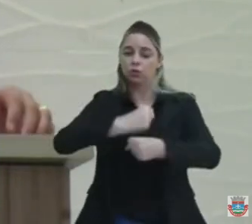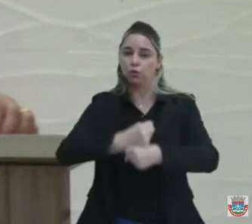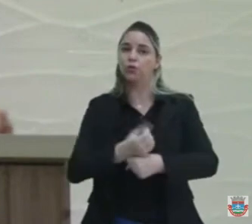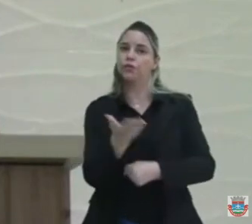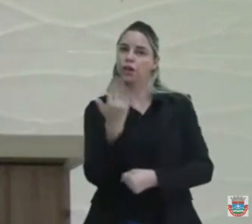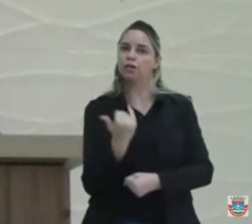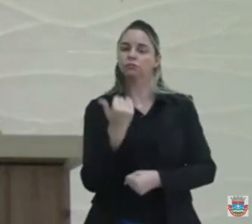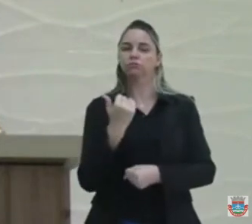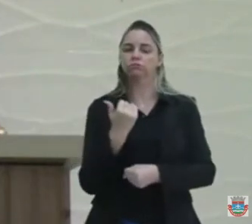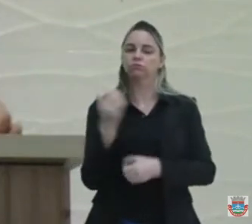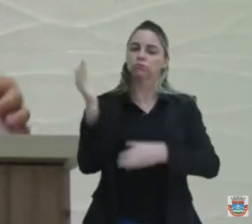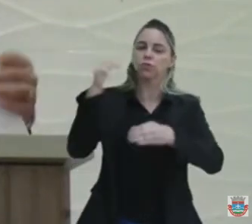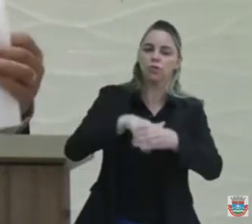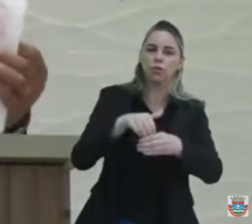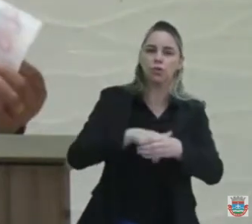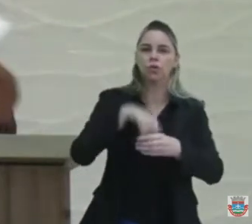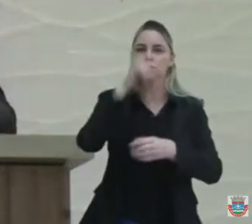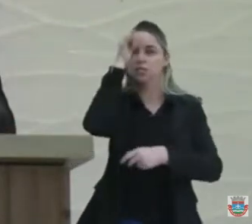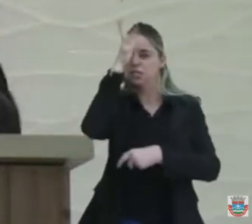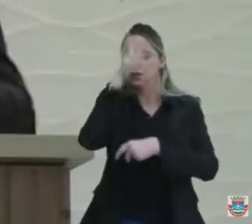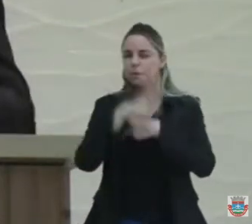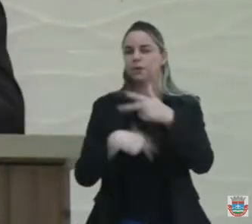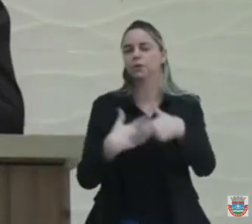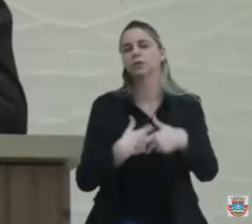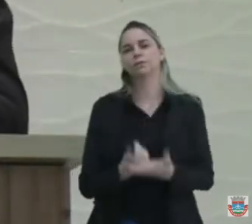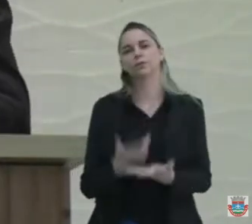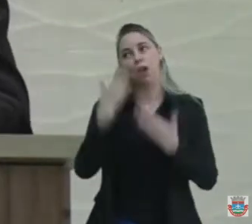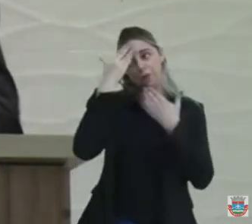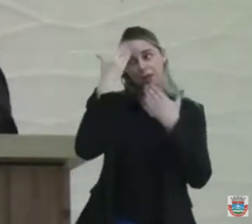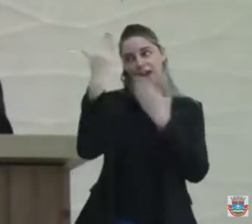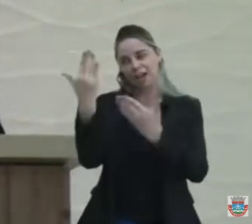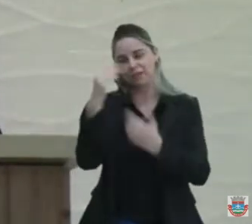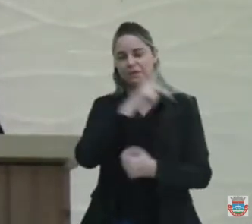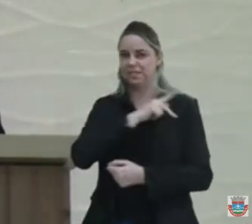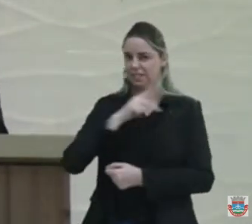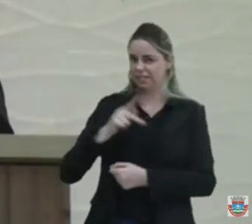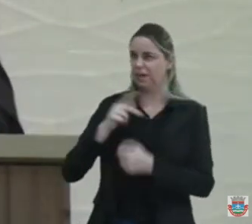às eleições de São Bento do Una. Meu muito obrigado, senhor presidente, e um forte abraço a todos.